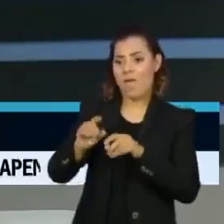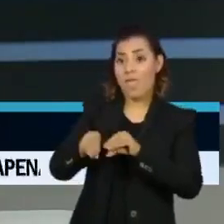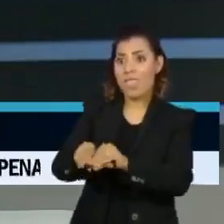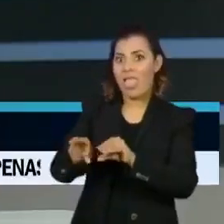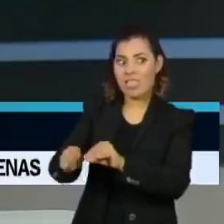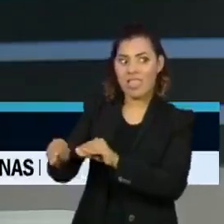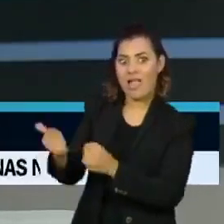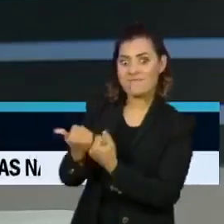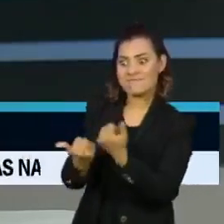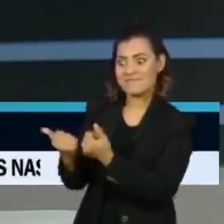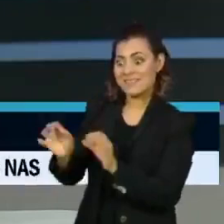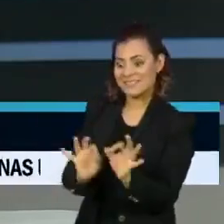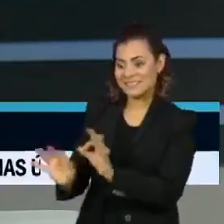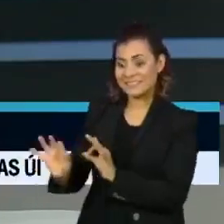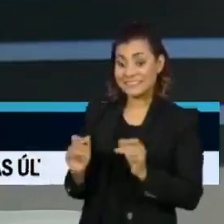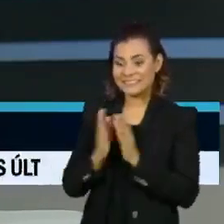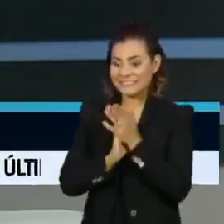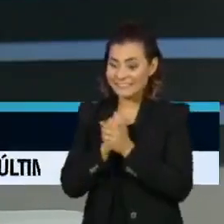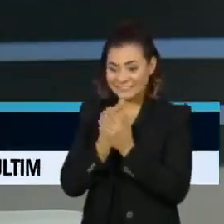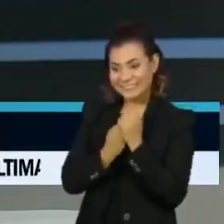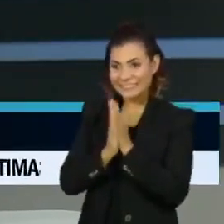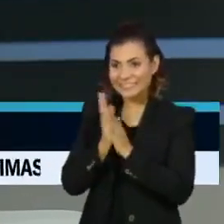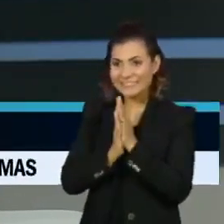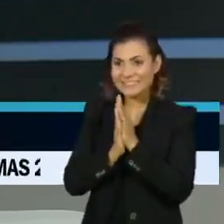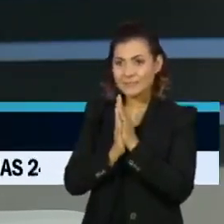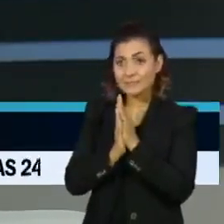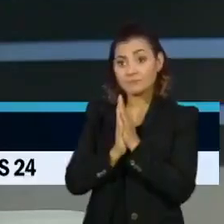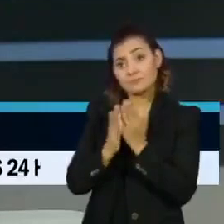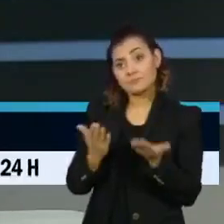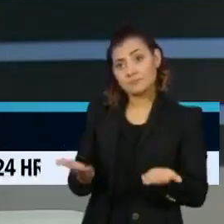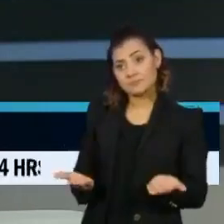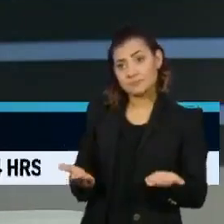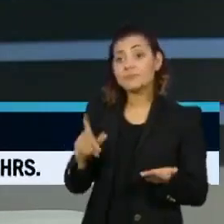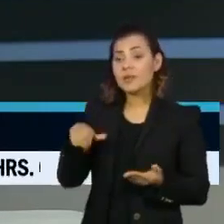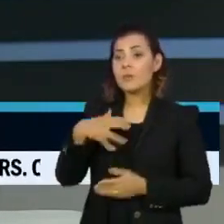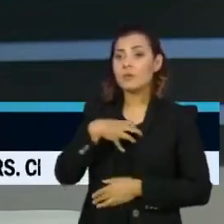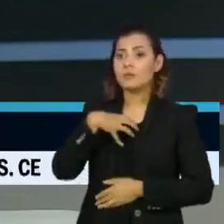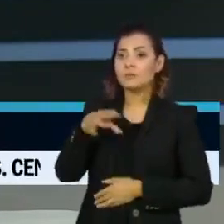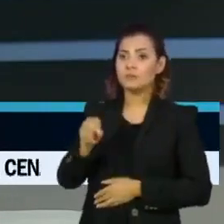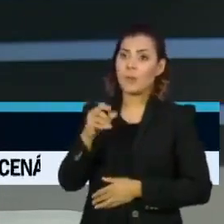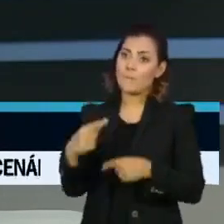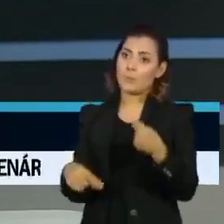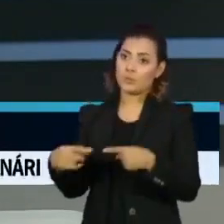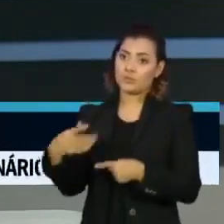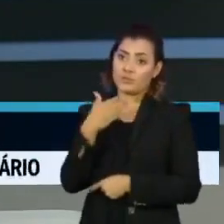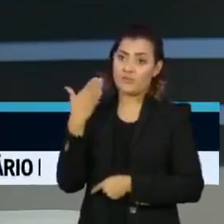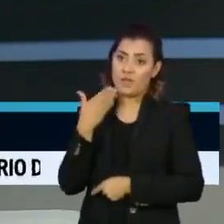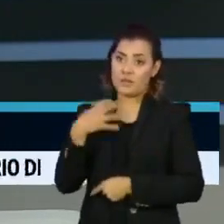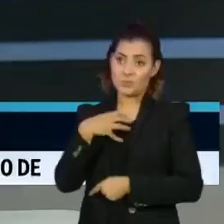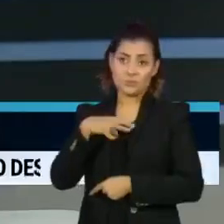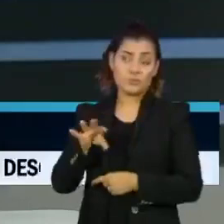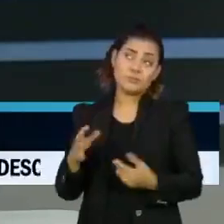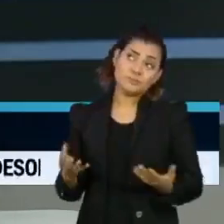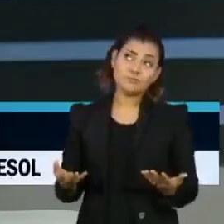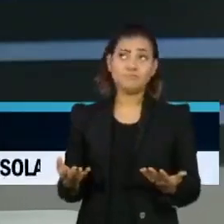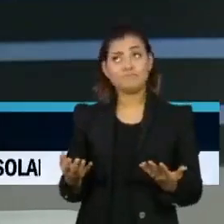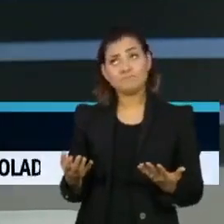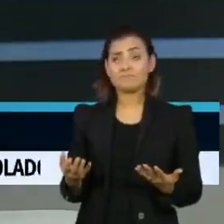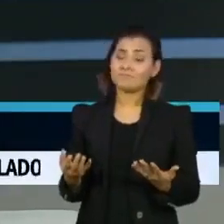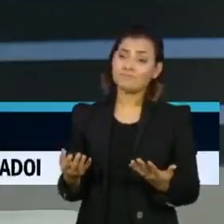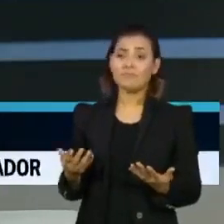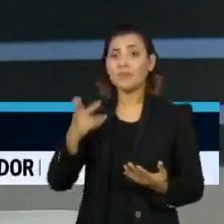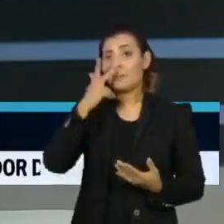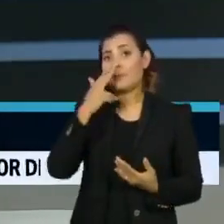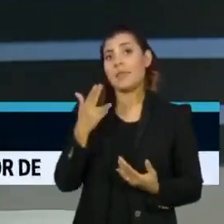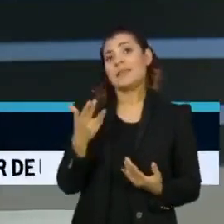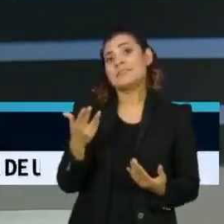aura de Petrobras. Mas o principal deles é o seguinte, é a tentação de fazer uma política fácil, né, no primeiro momento,